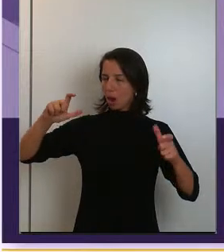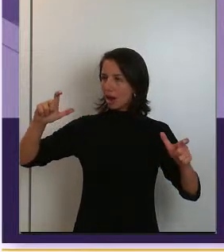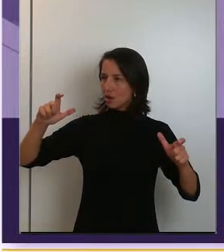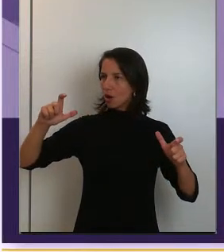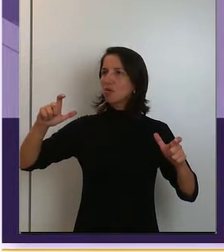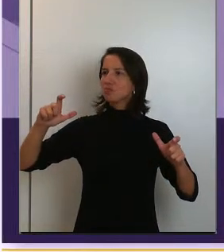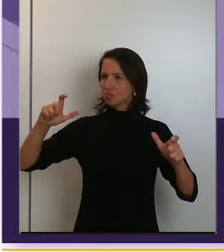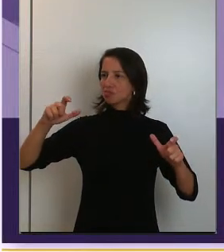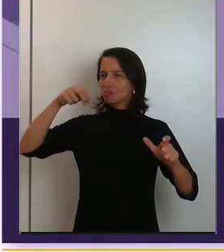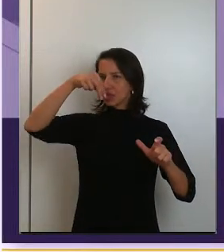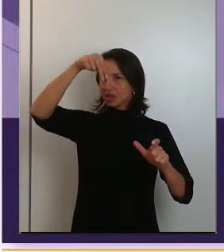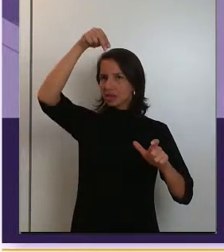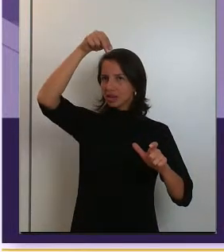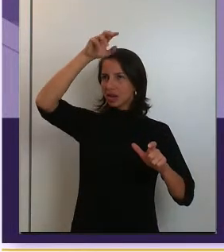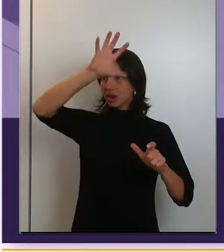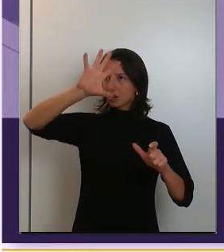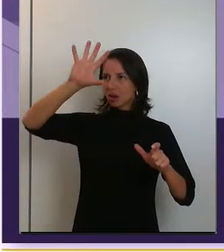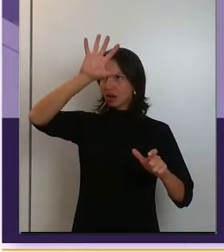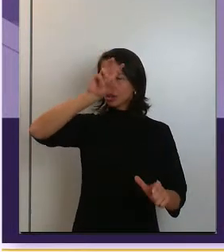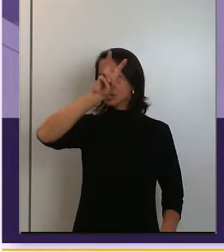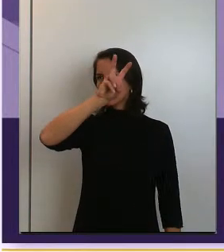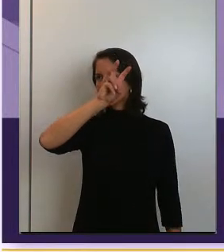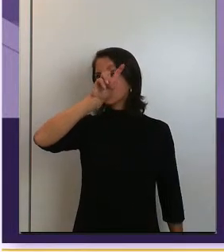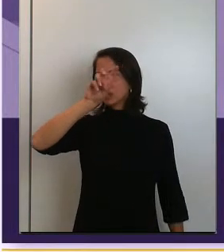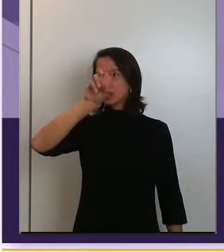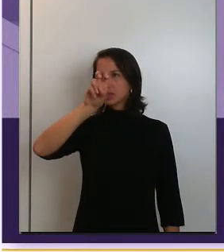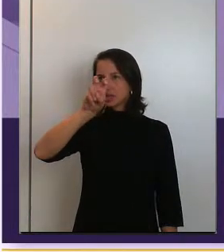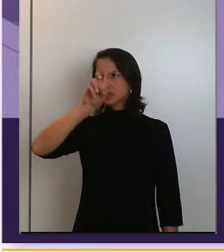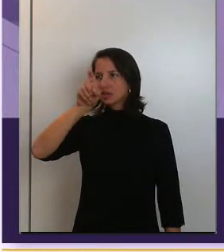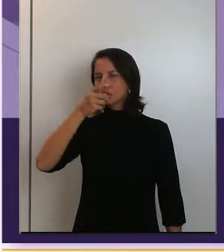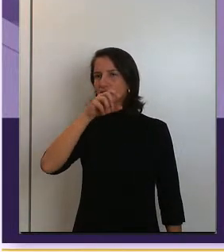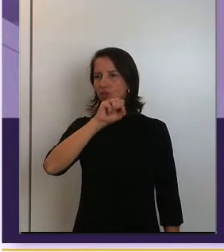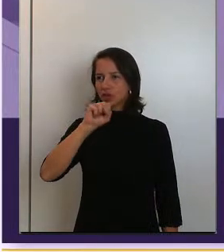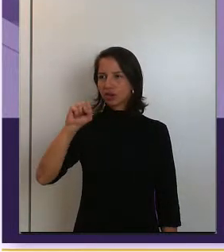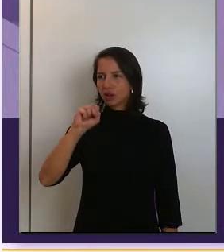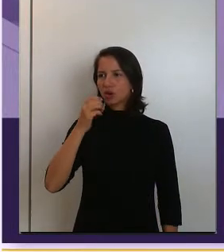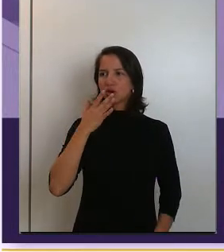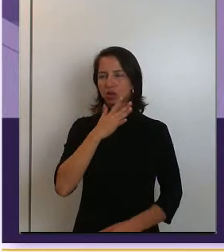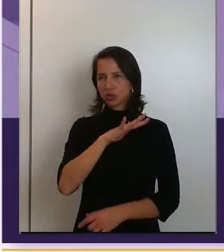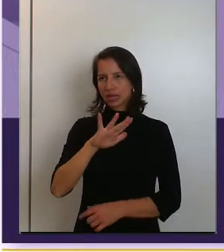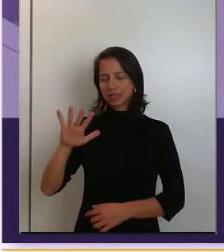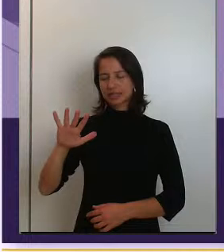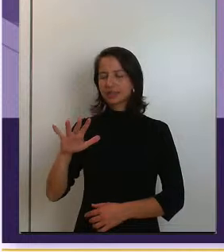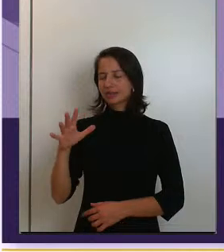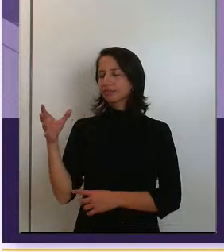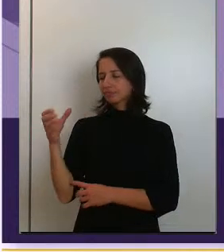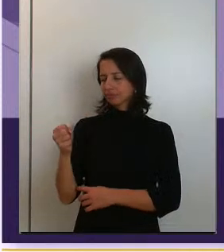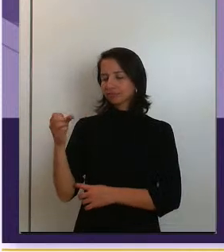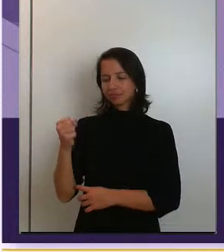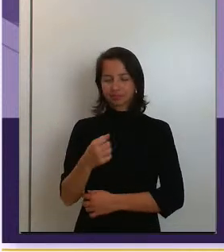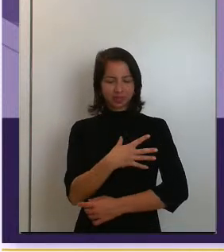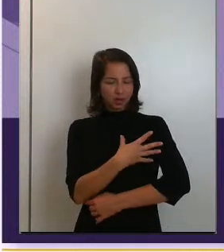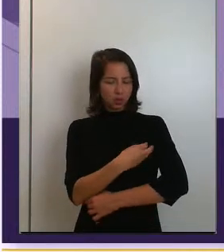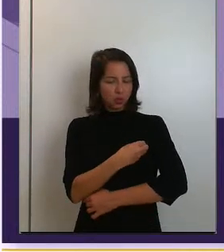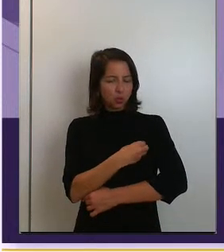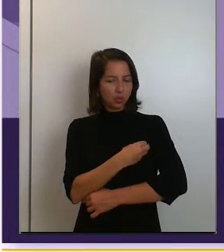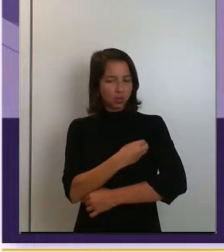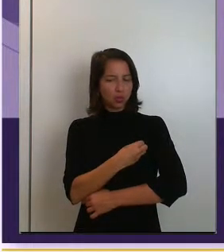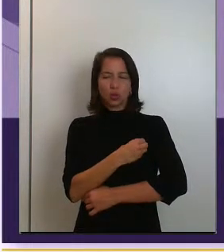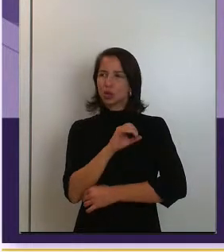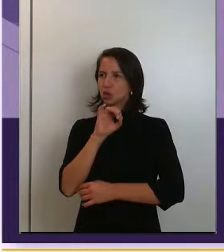região norte, com 55,8% das crianças sendo amamentadas exclusivamente aos